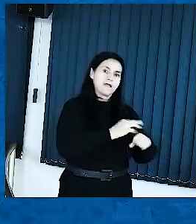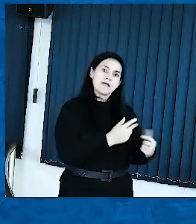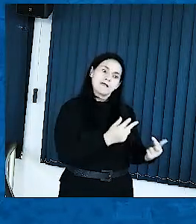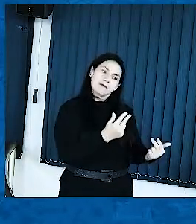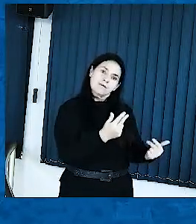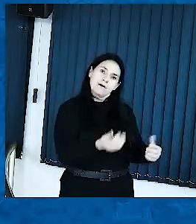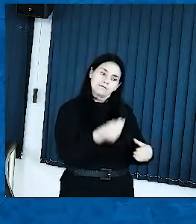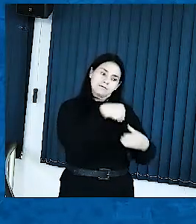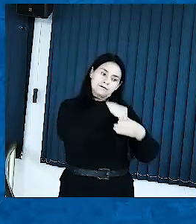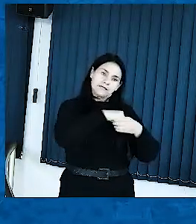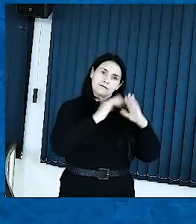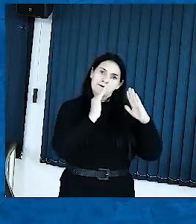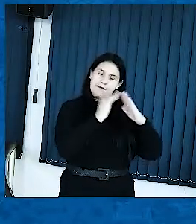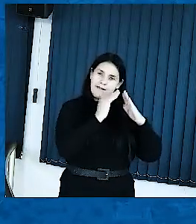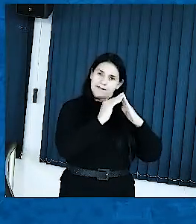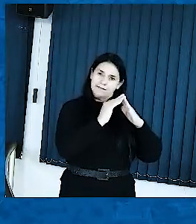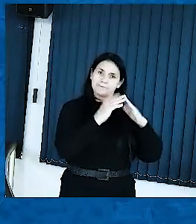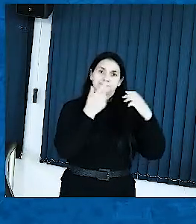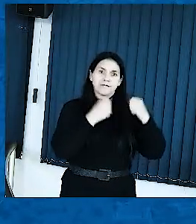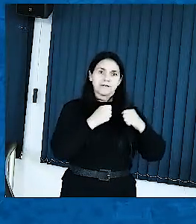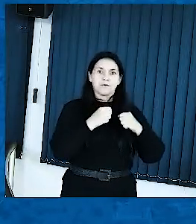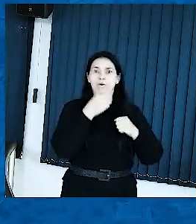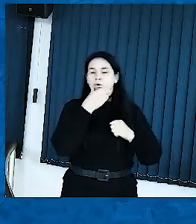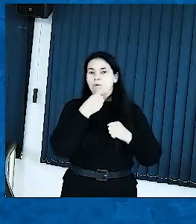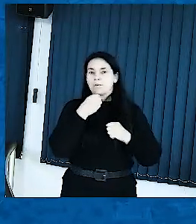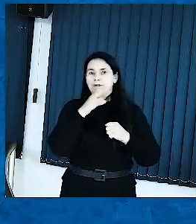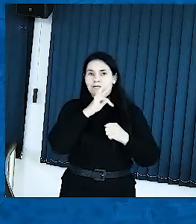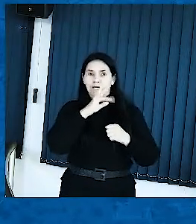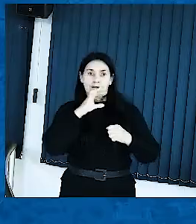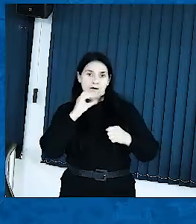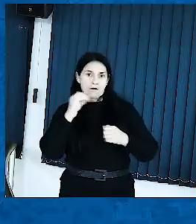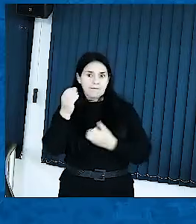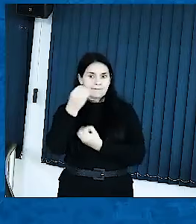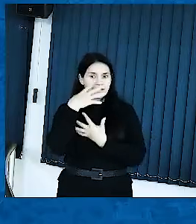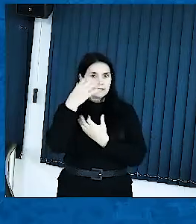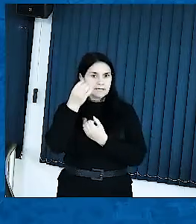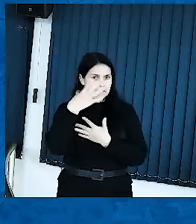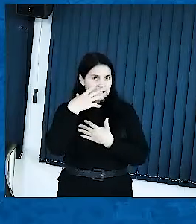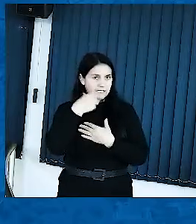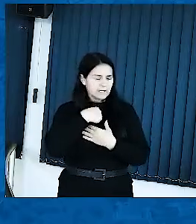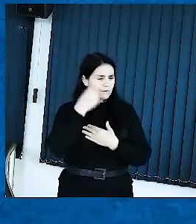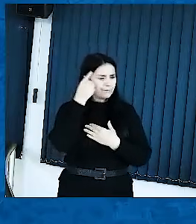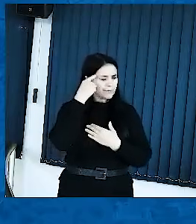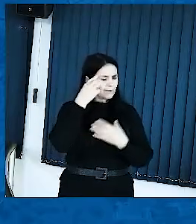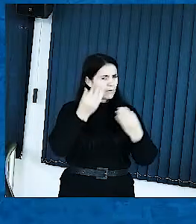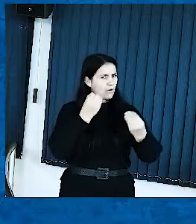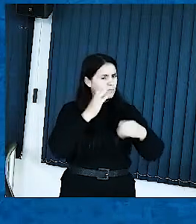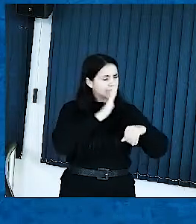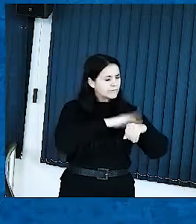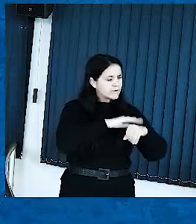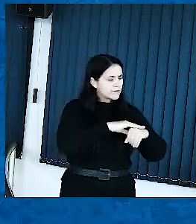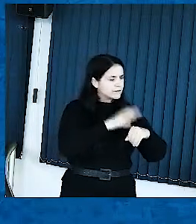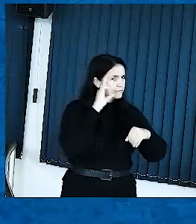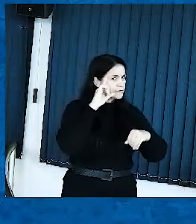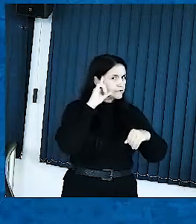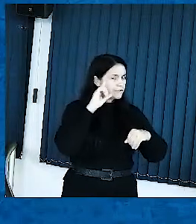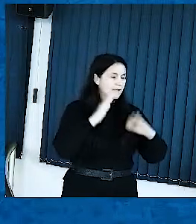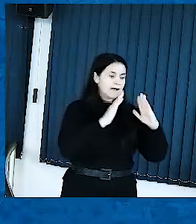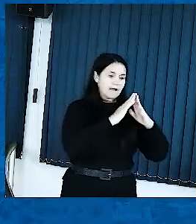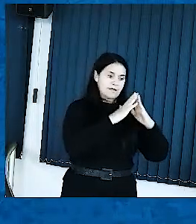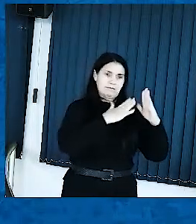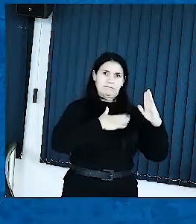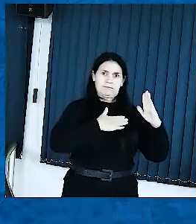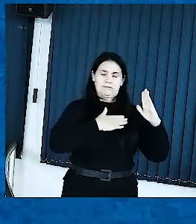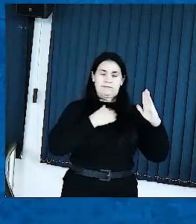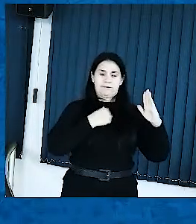participar da terapia para entender, o terapeuta me ensina de que jeito eu posso aplicar isso no dia a dia lá em casa, para que eu possa